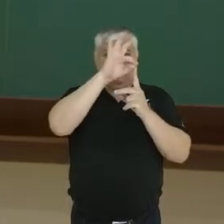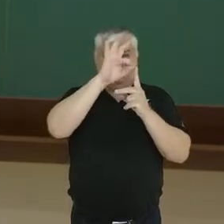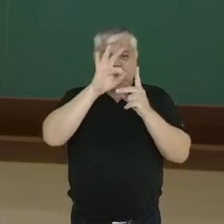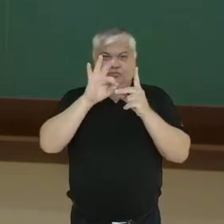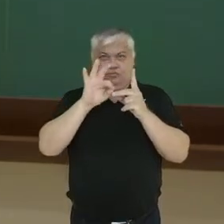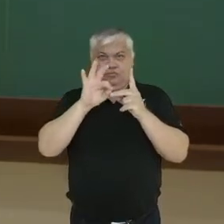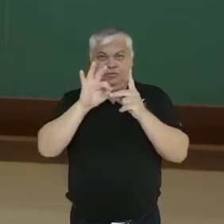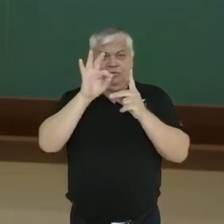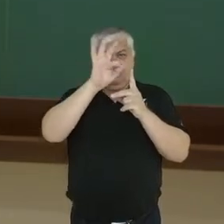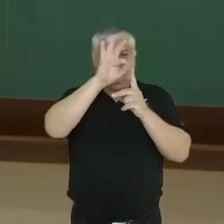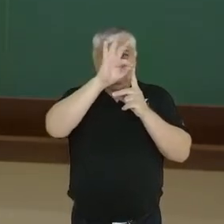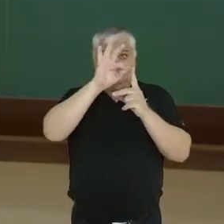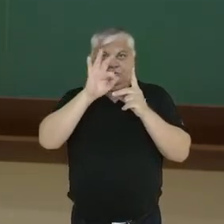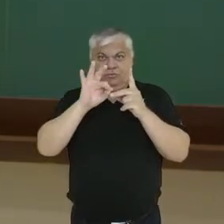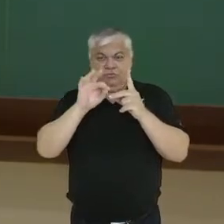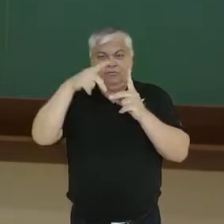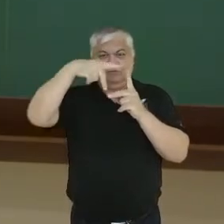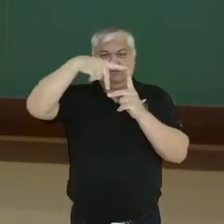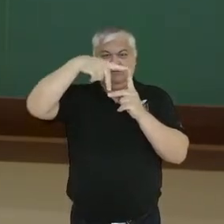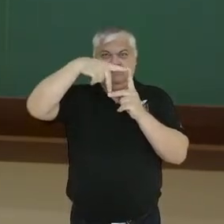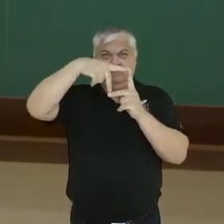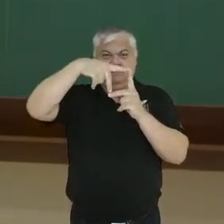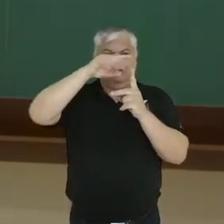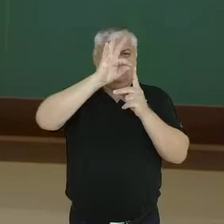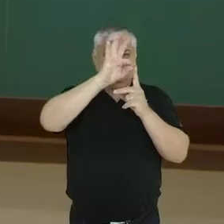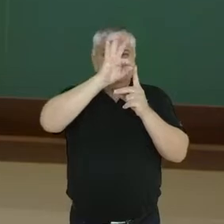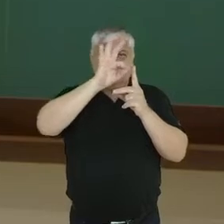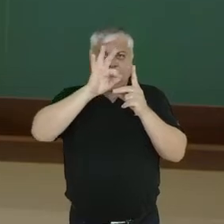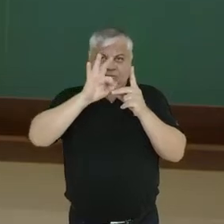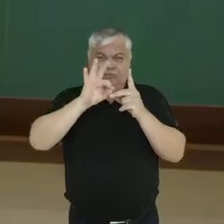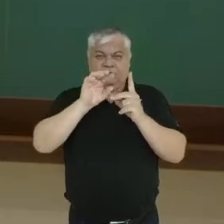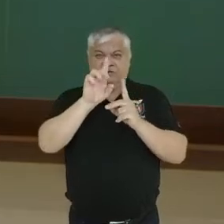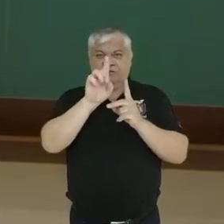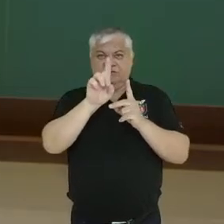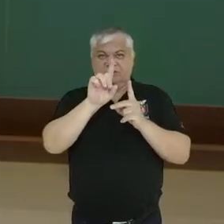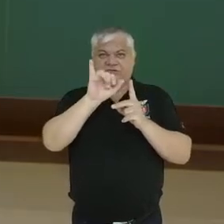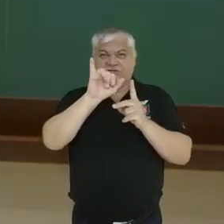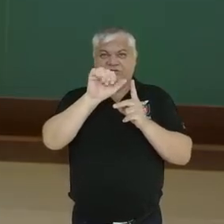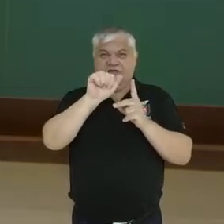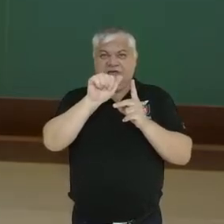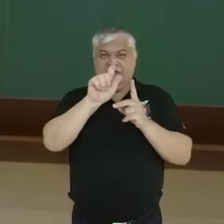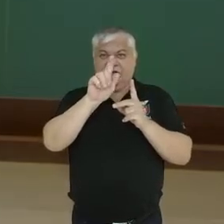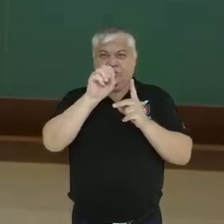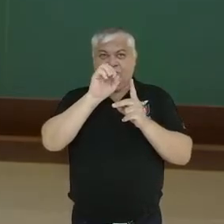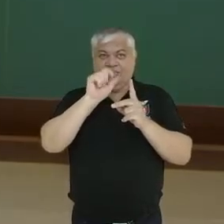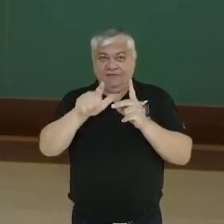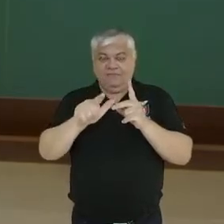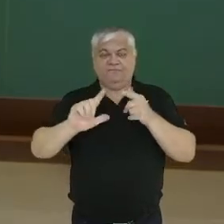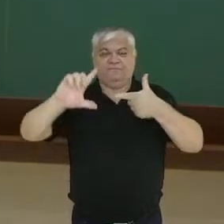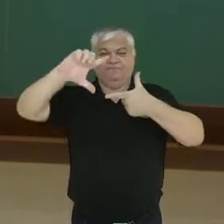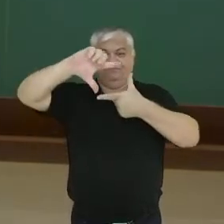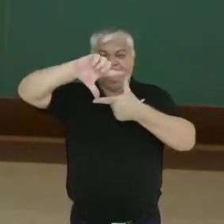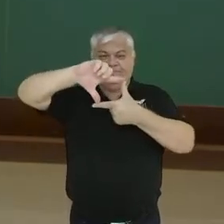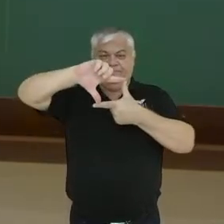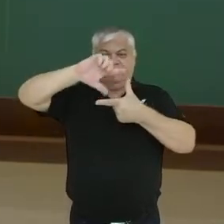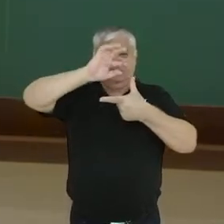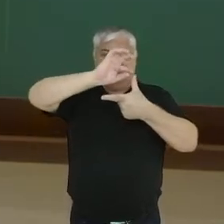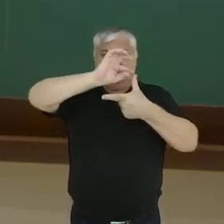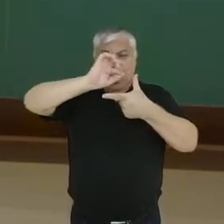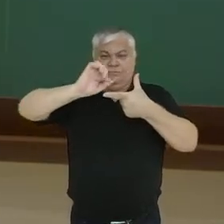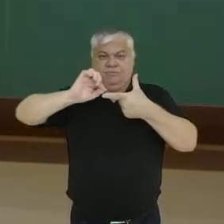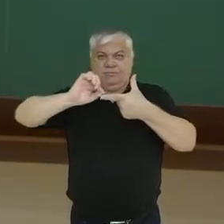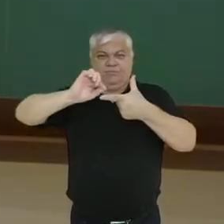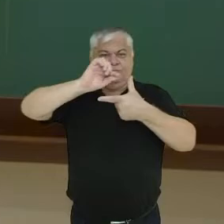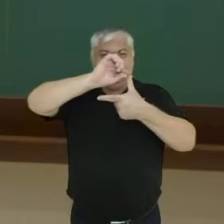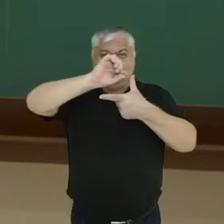não consecutivos, tá bom? Então olha ali, ó, uma diagonal. No retângulo, eu também consigo traçar a diagonal.